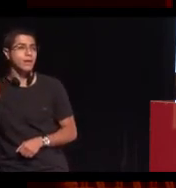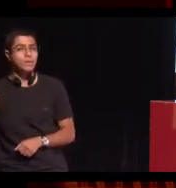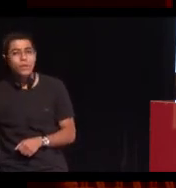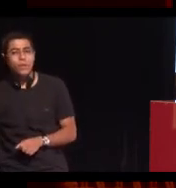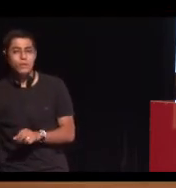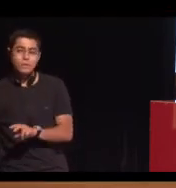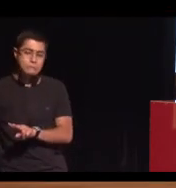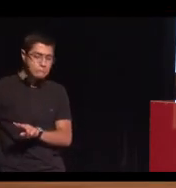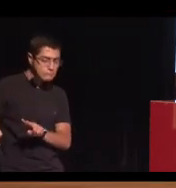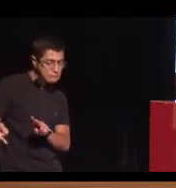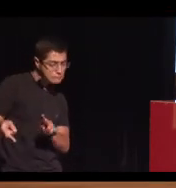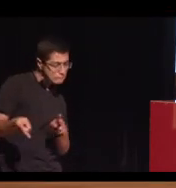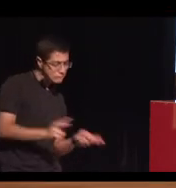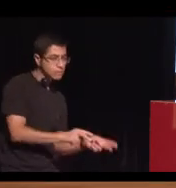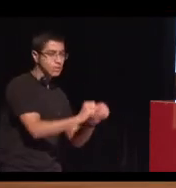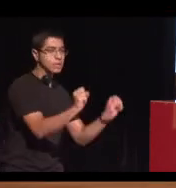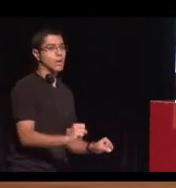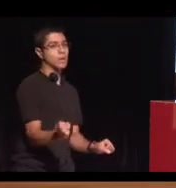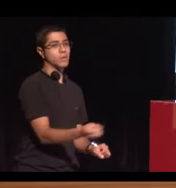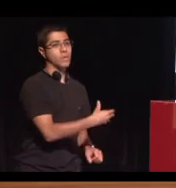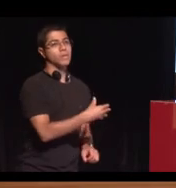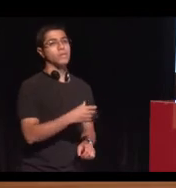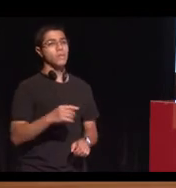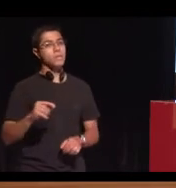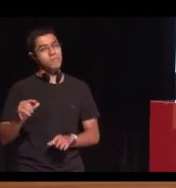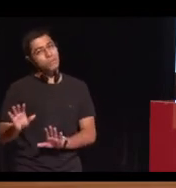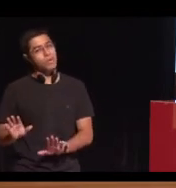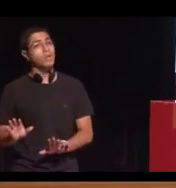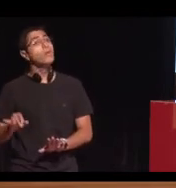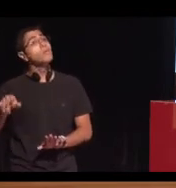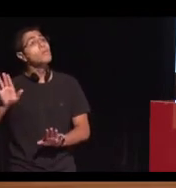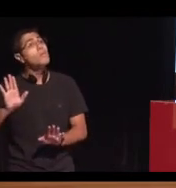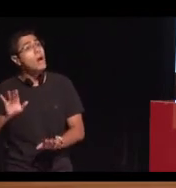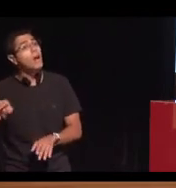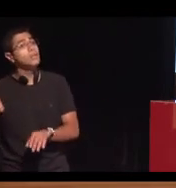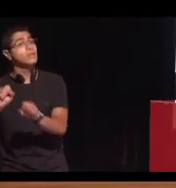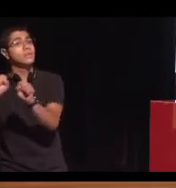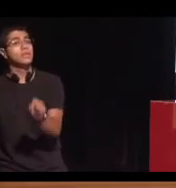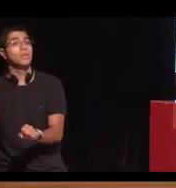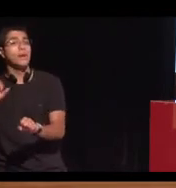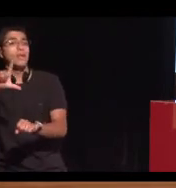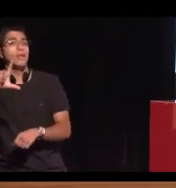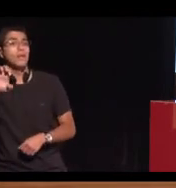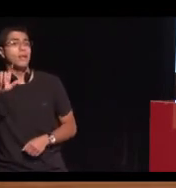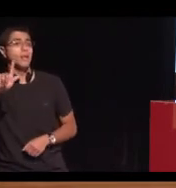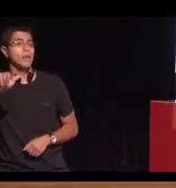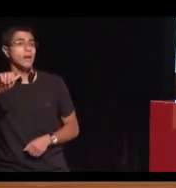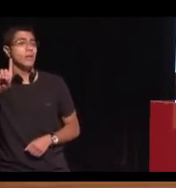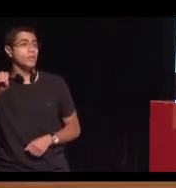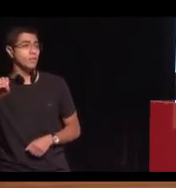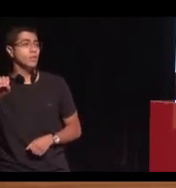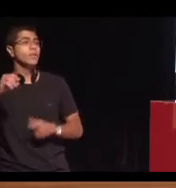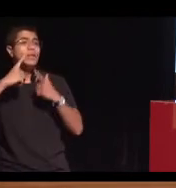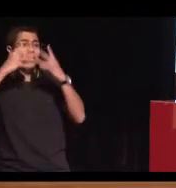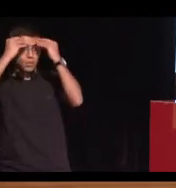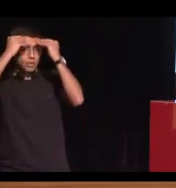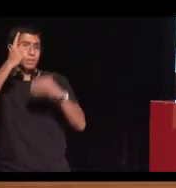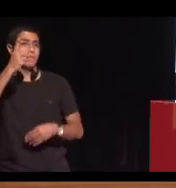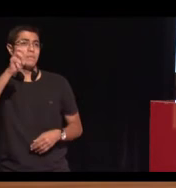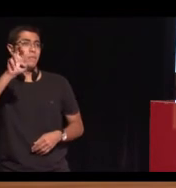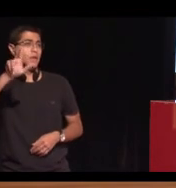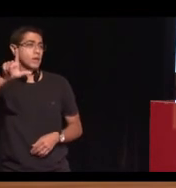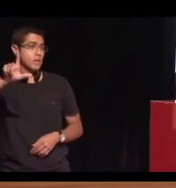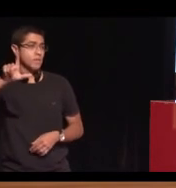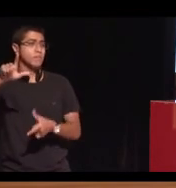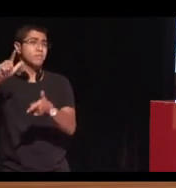de uma aplicação legada que rodava em Perl numa infraestrutura legada com várias vulnerabilidades, com várias